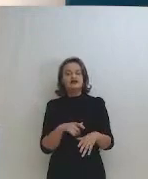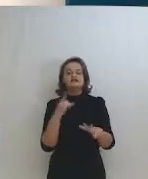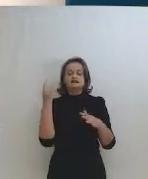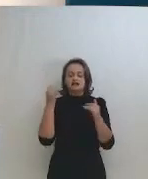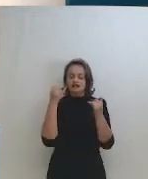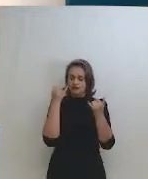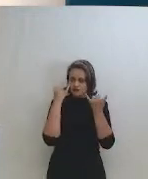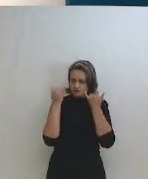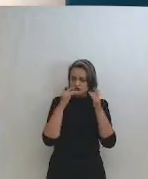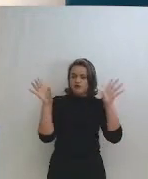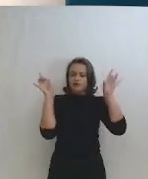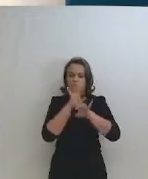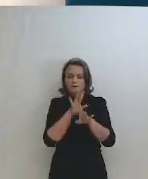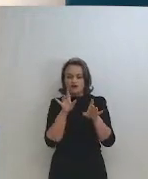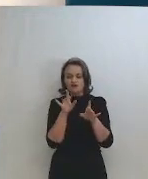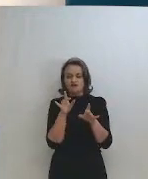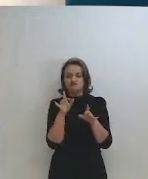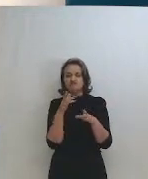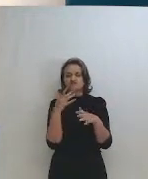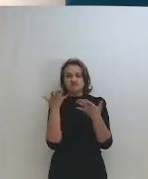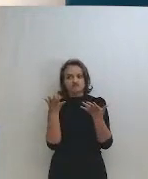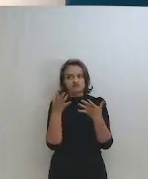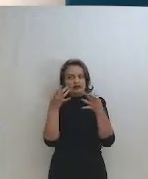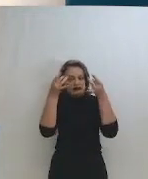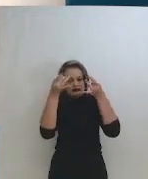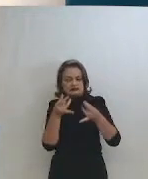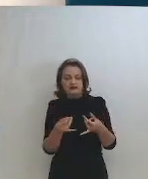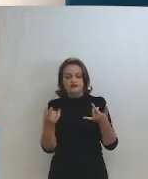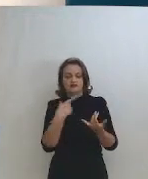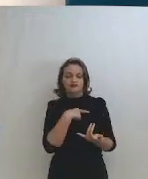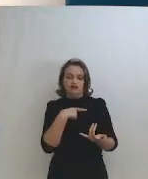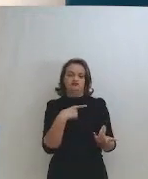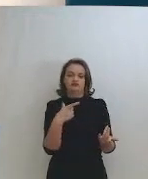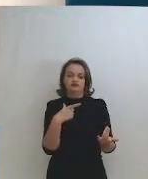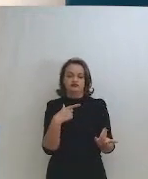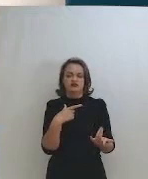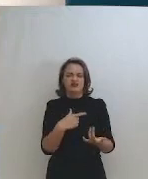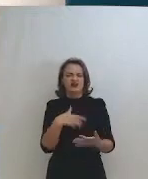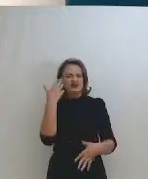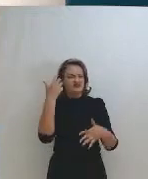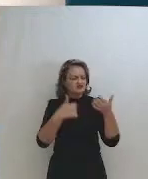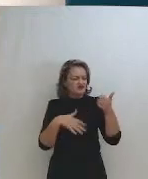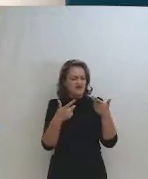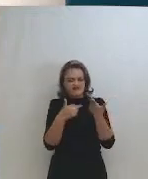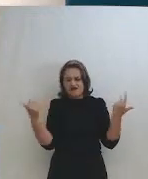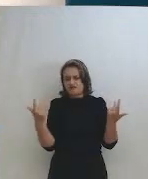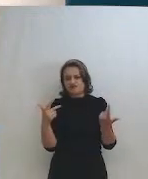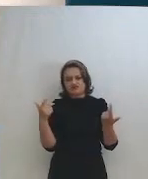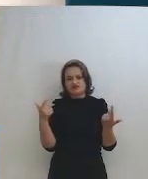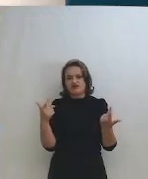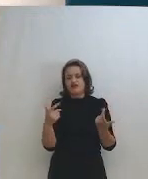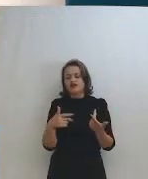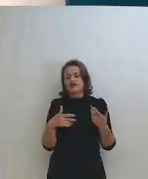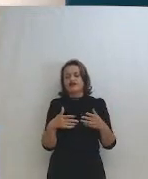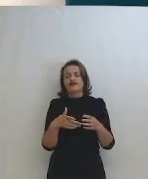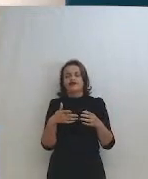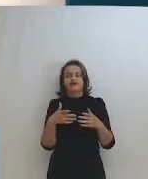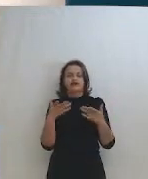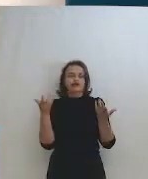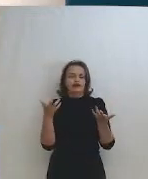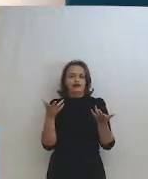policial, ela é bastante detalhada. Ela fala de várias apreensões, ela refere interceptação